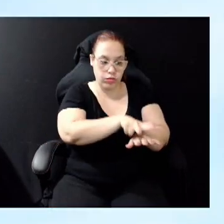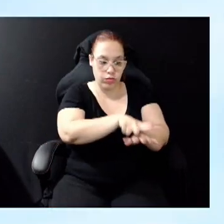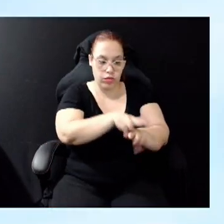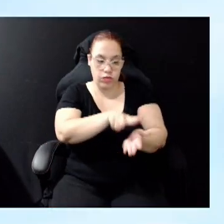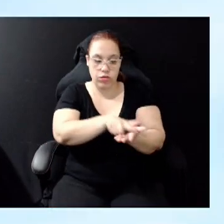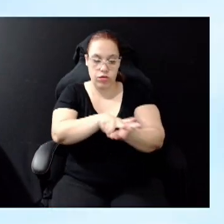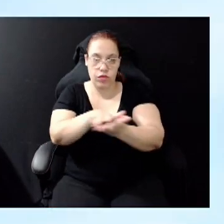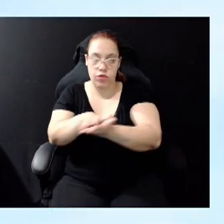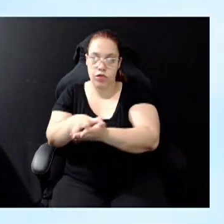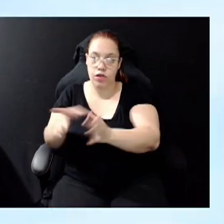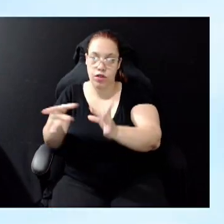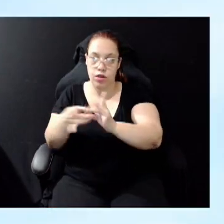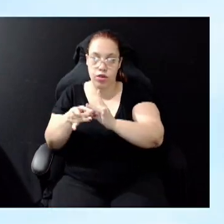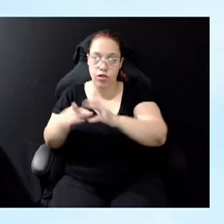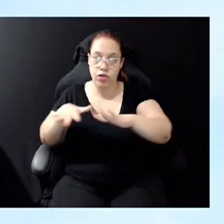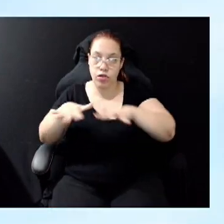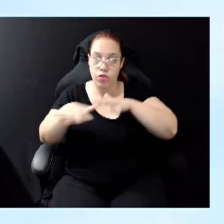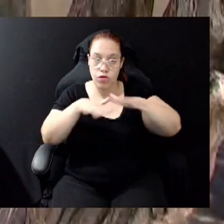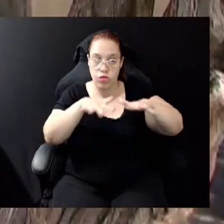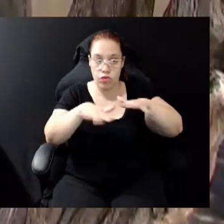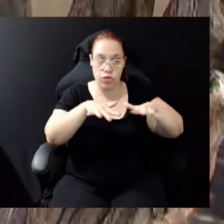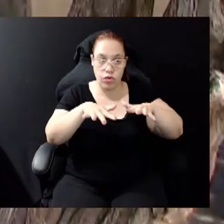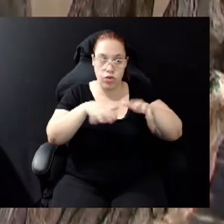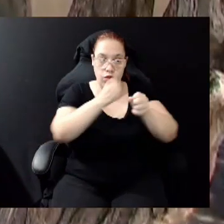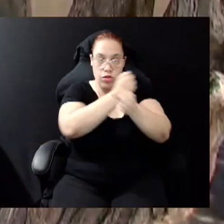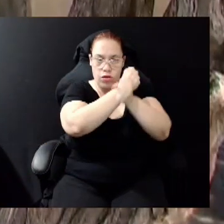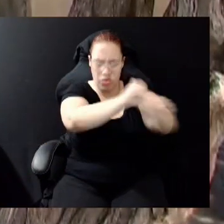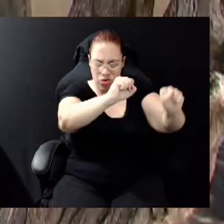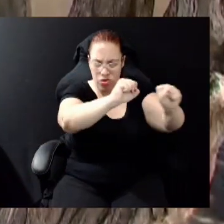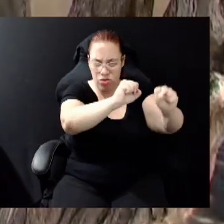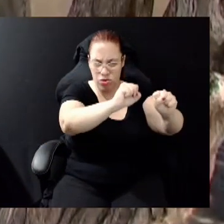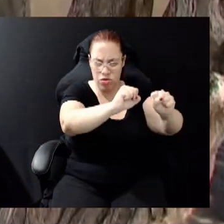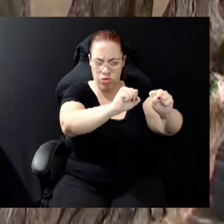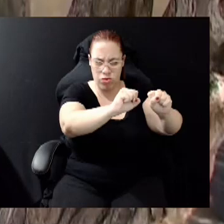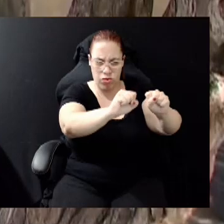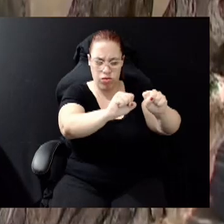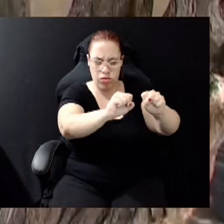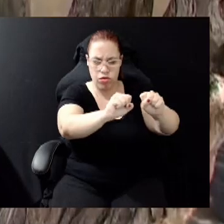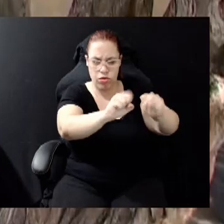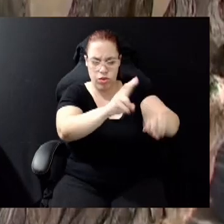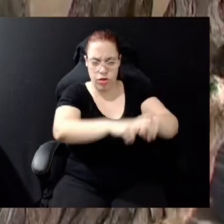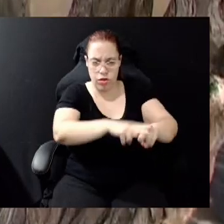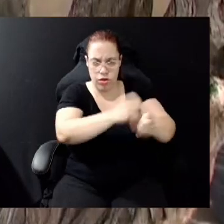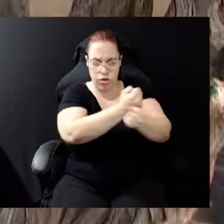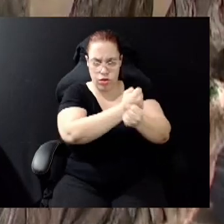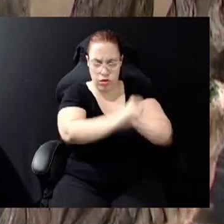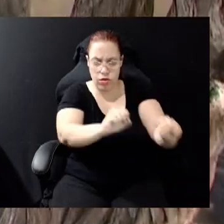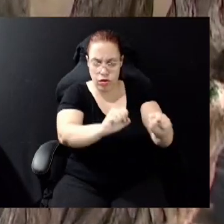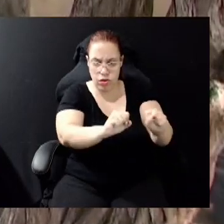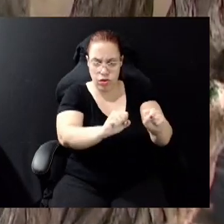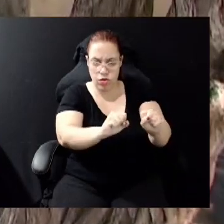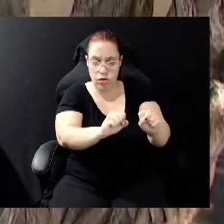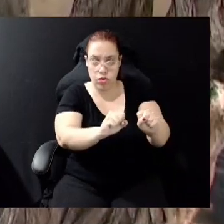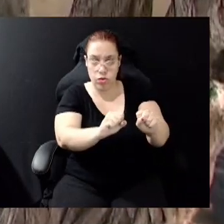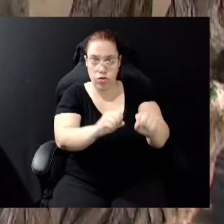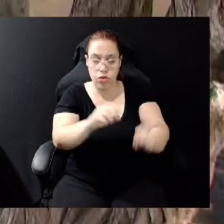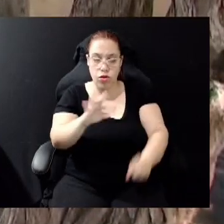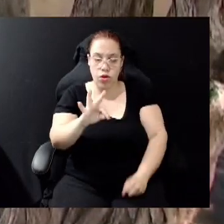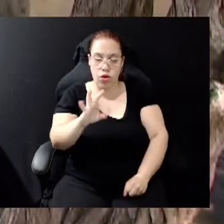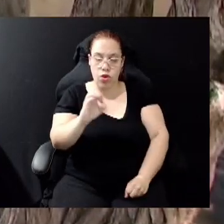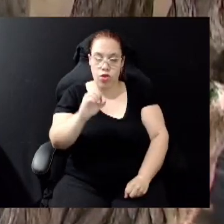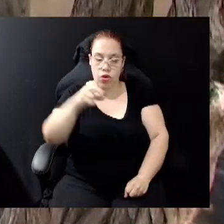ao movimento de libertação da escravidão. Nós temos aqui o túmulo do escravo Toninho, talvez seja um dos